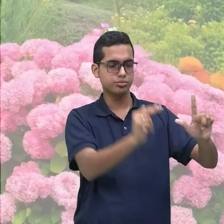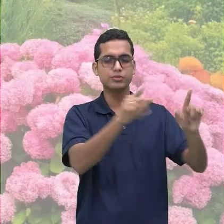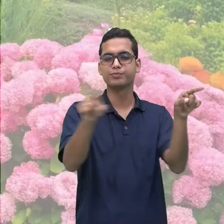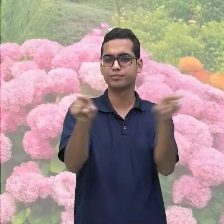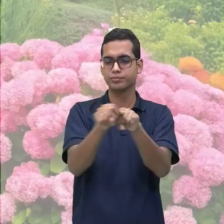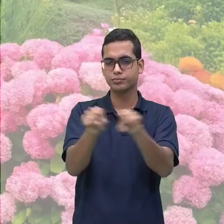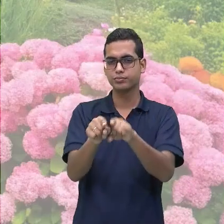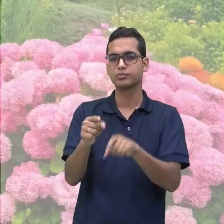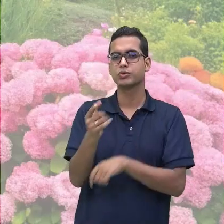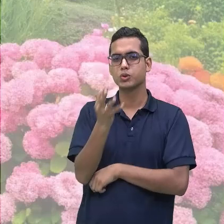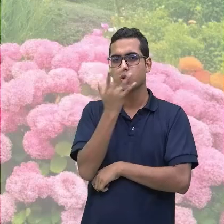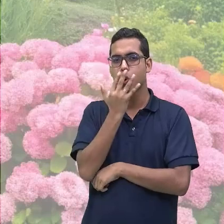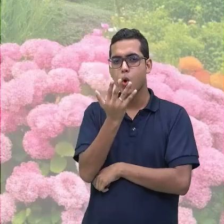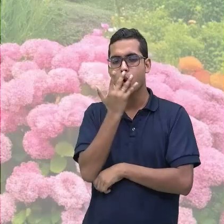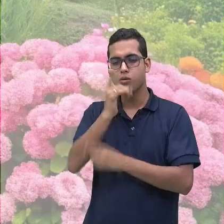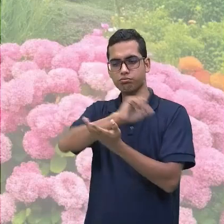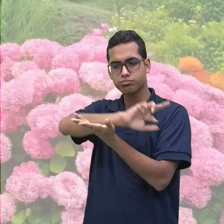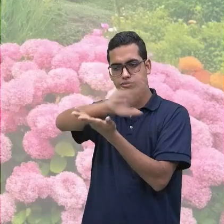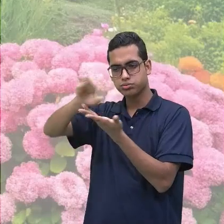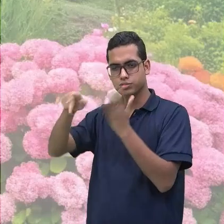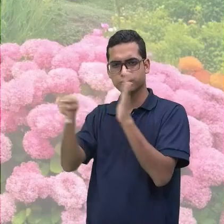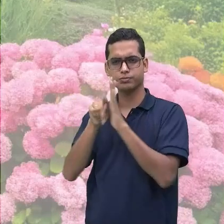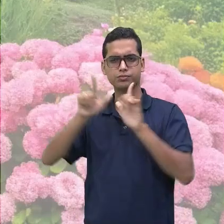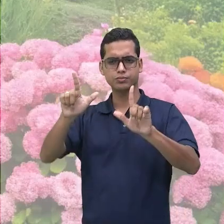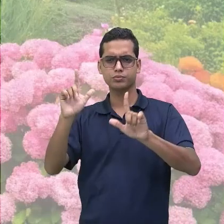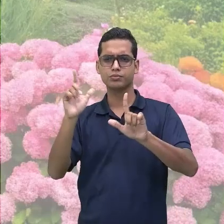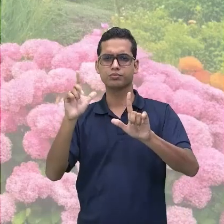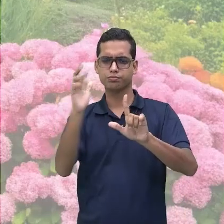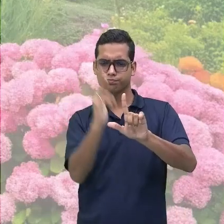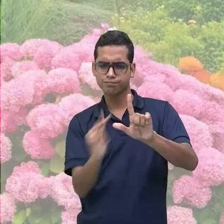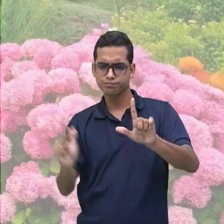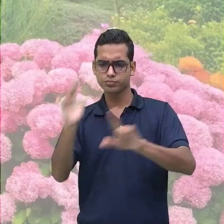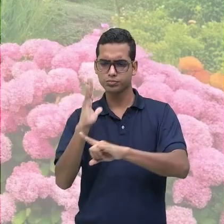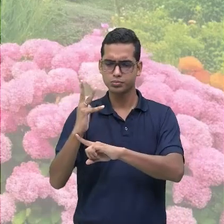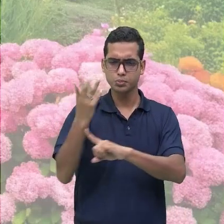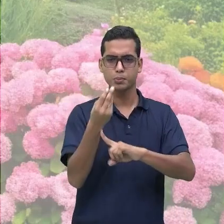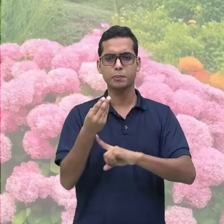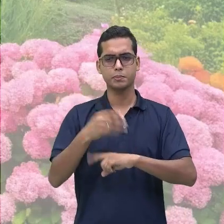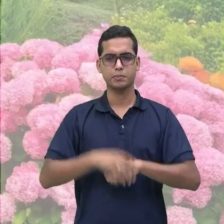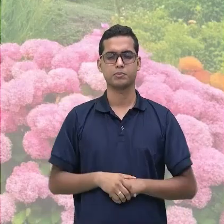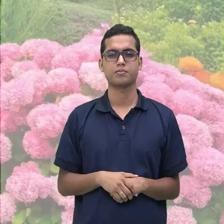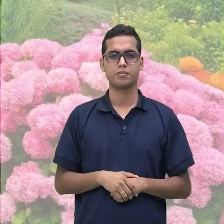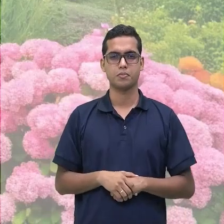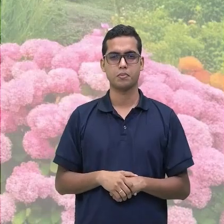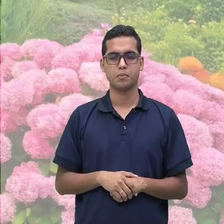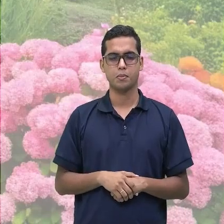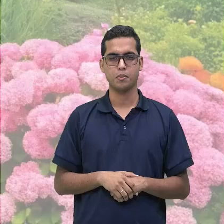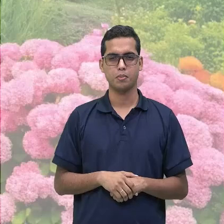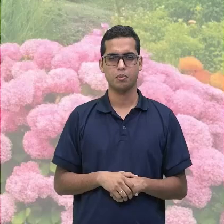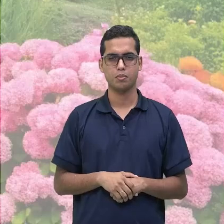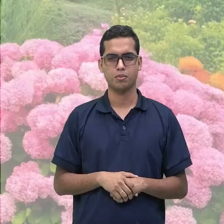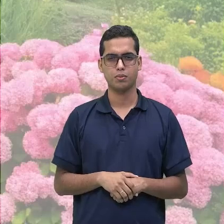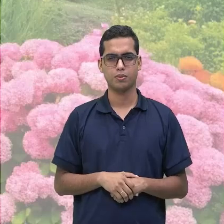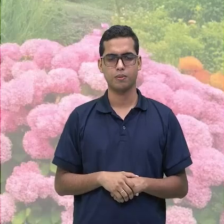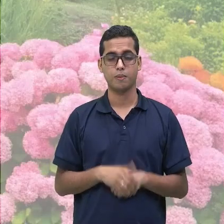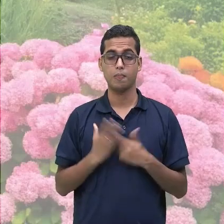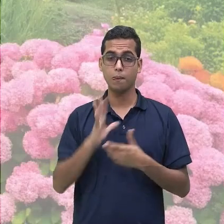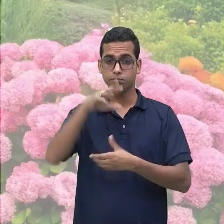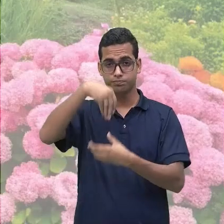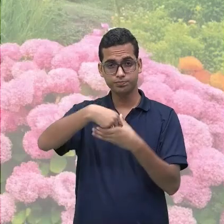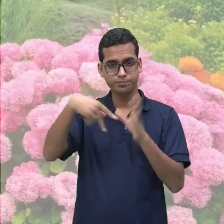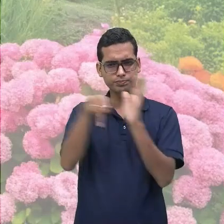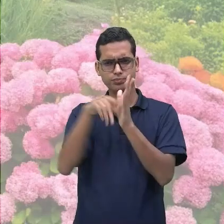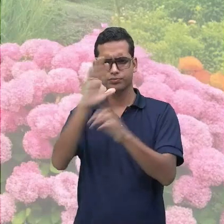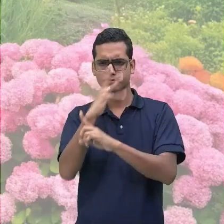a policromia, quando se fala de várias cores, certo? E dentro da obra de arte nós temos vários elementos constitutivos